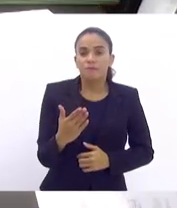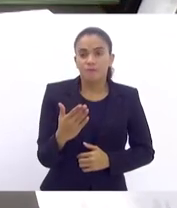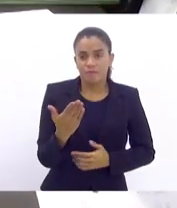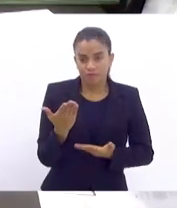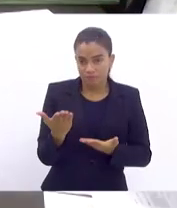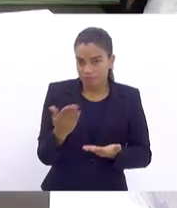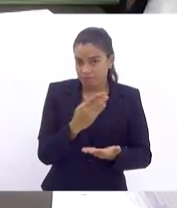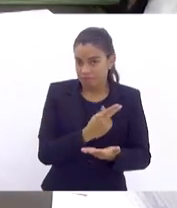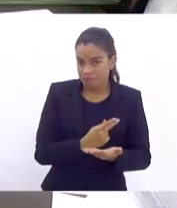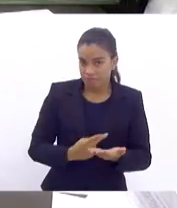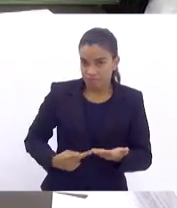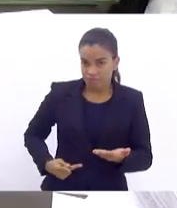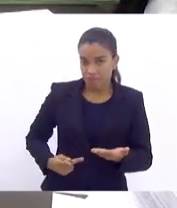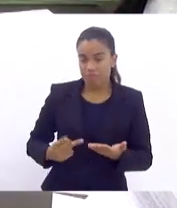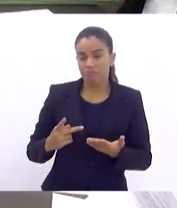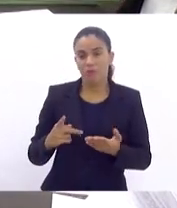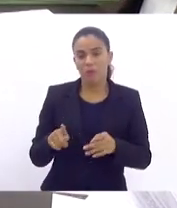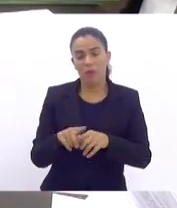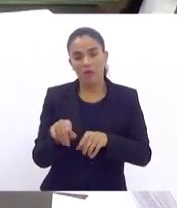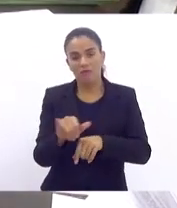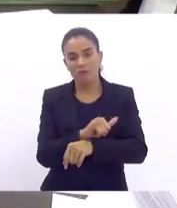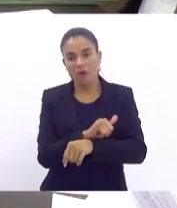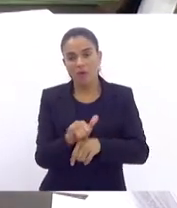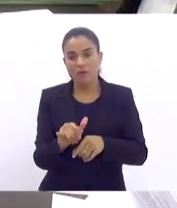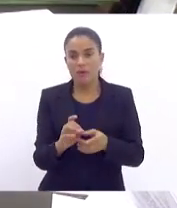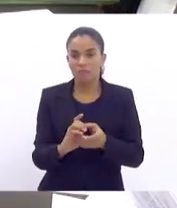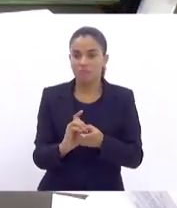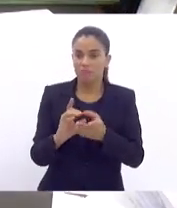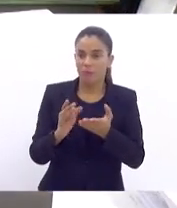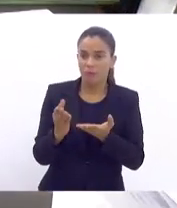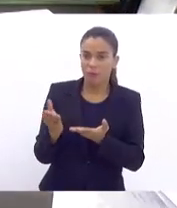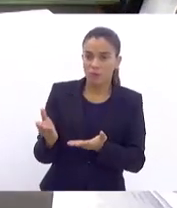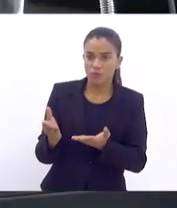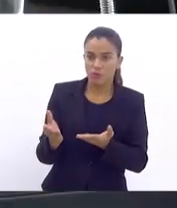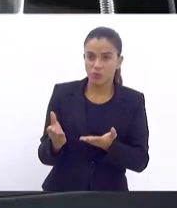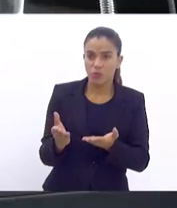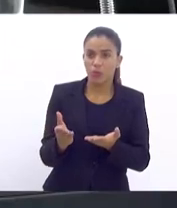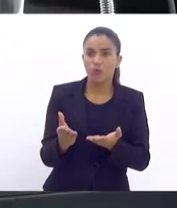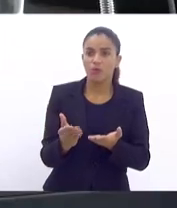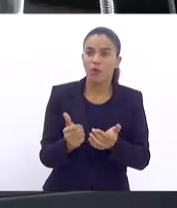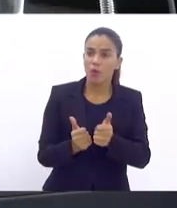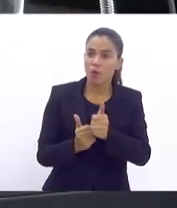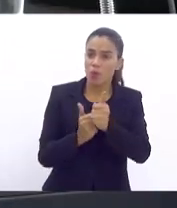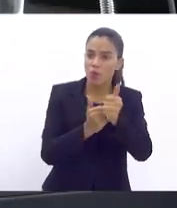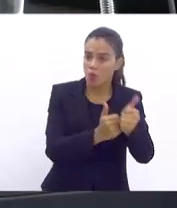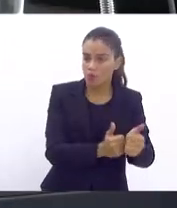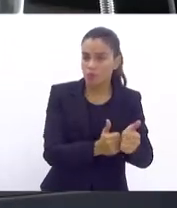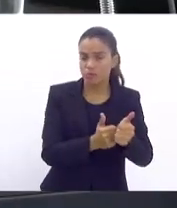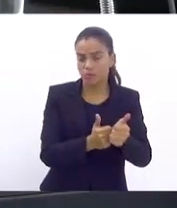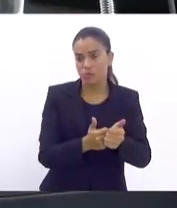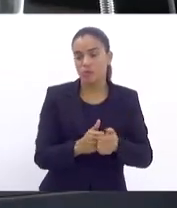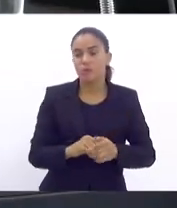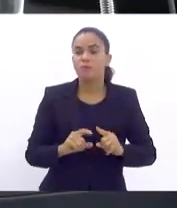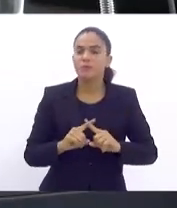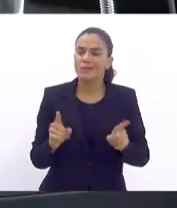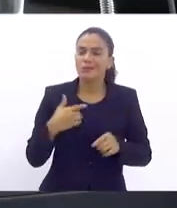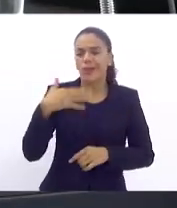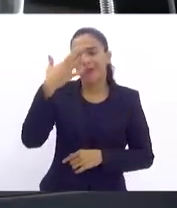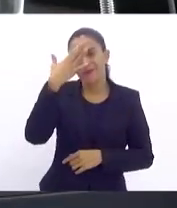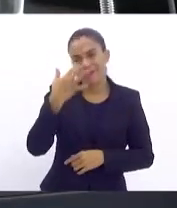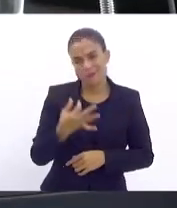brilhantismo uma forma democrática como vossa excelência vem conduzir Nossa comissão mas eu entendo